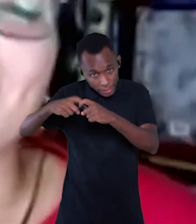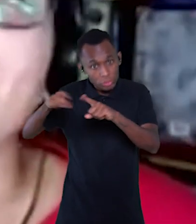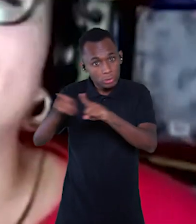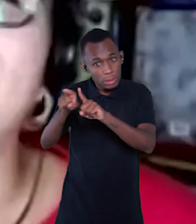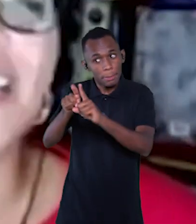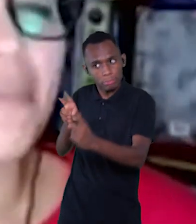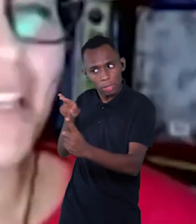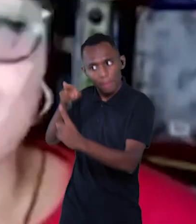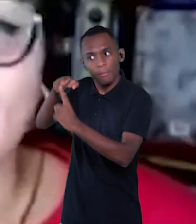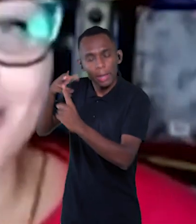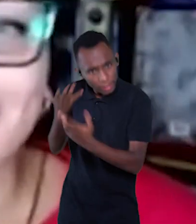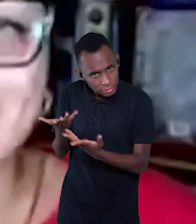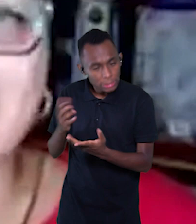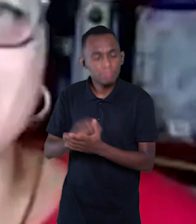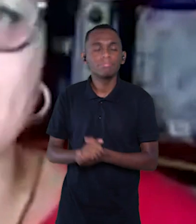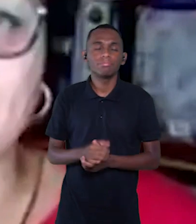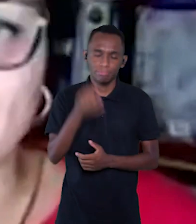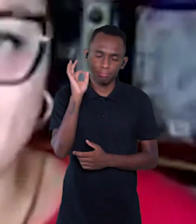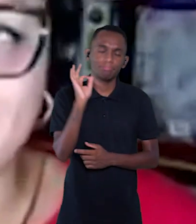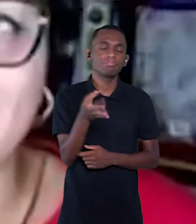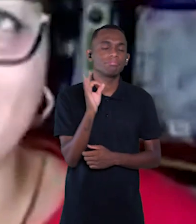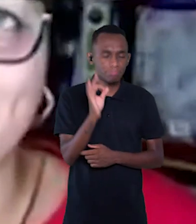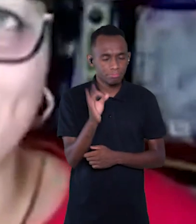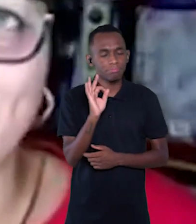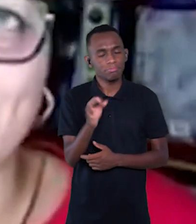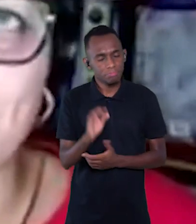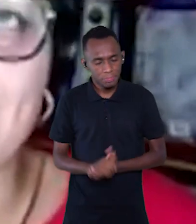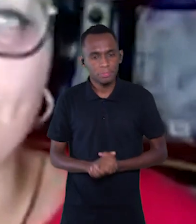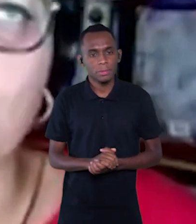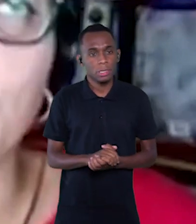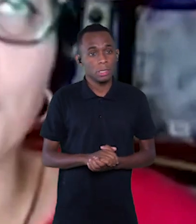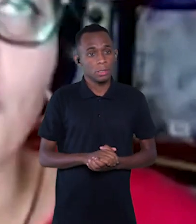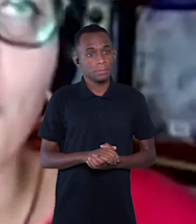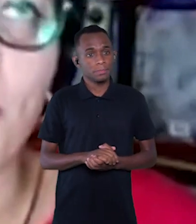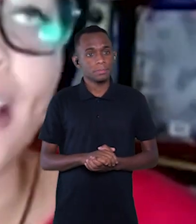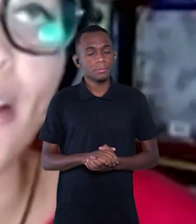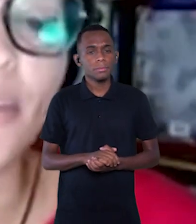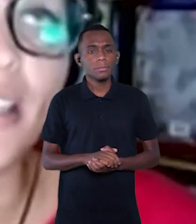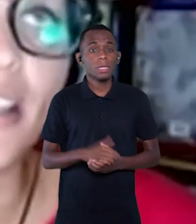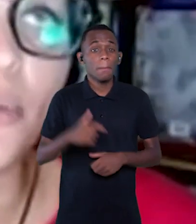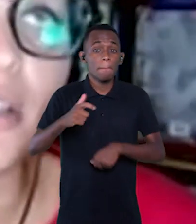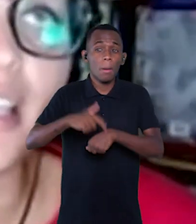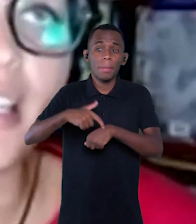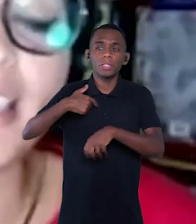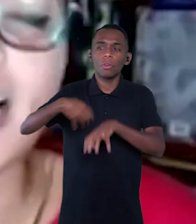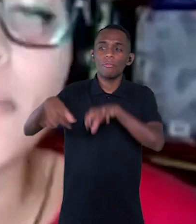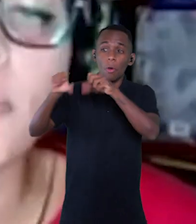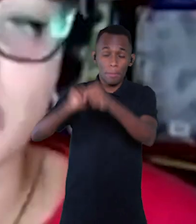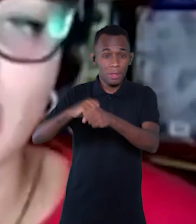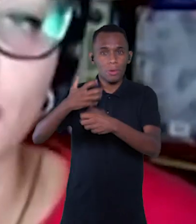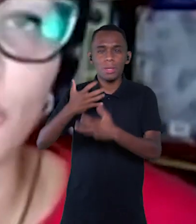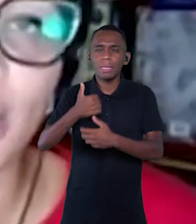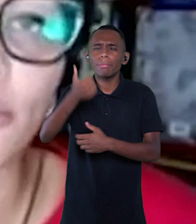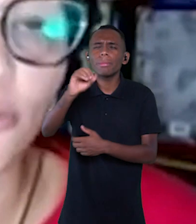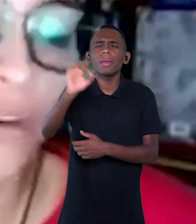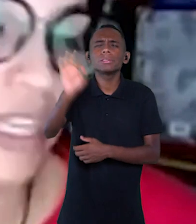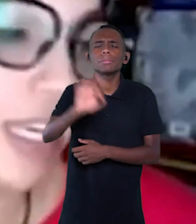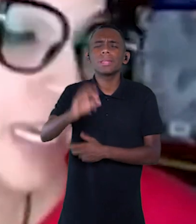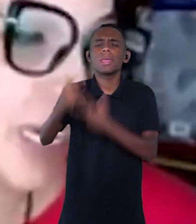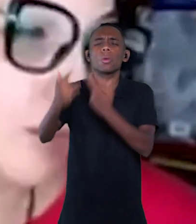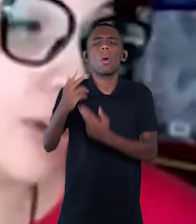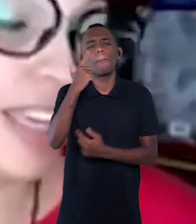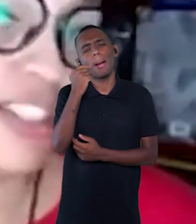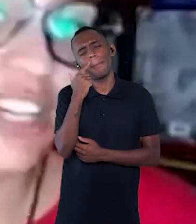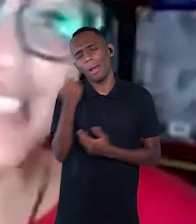para você? Certamente, certamente. Eu brincava quando eu me formei, eu dizia que eu queria ser 10% do que ele